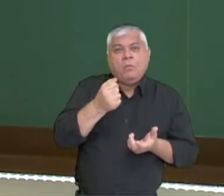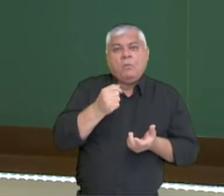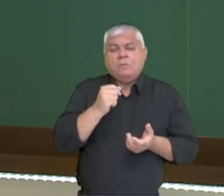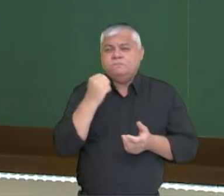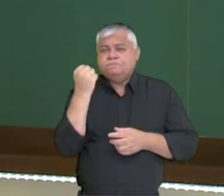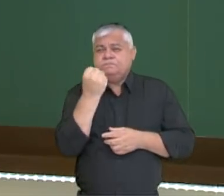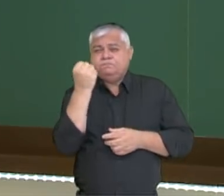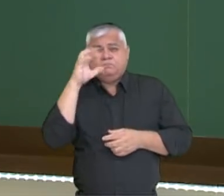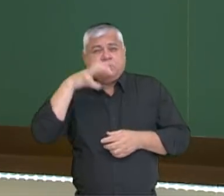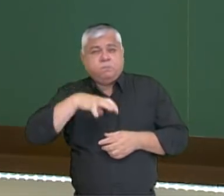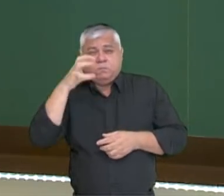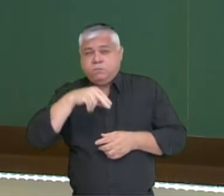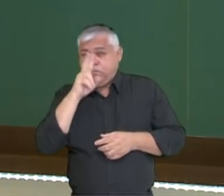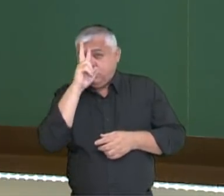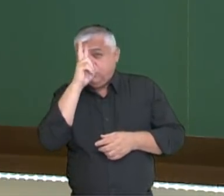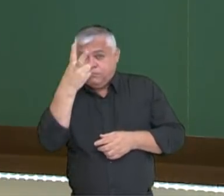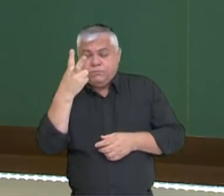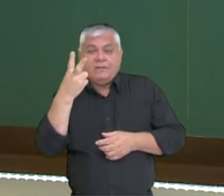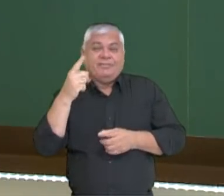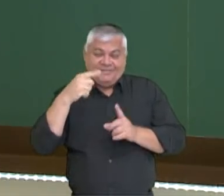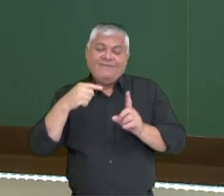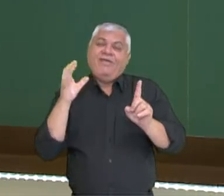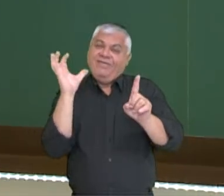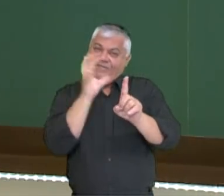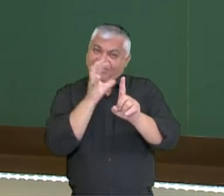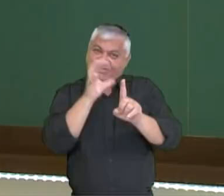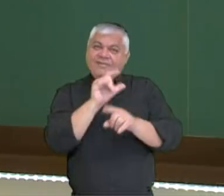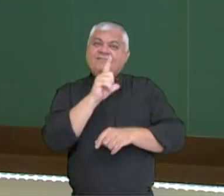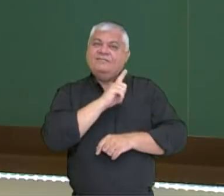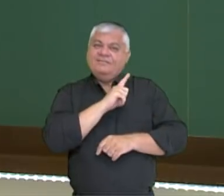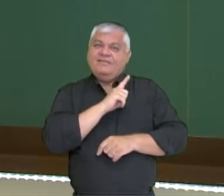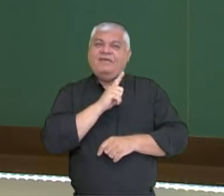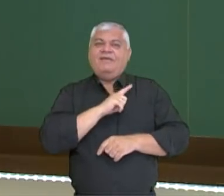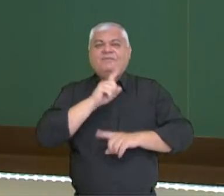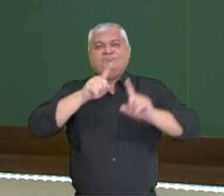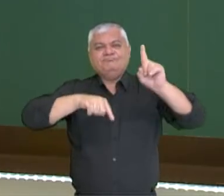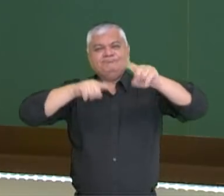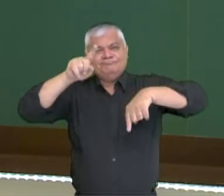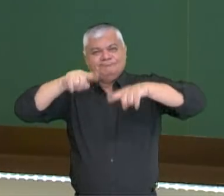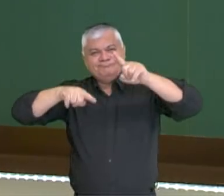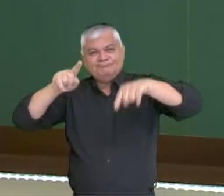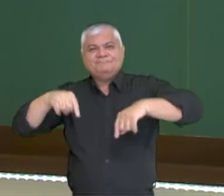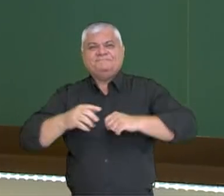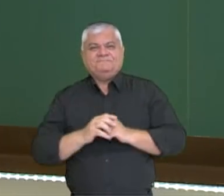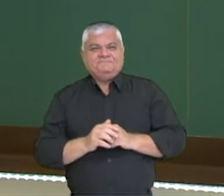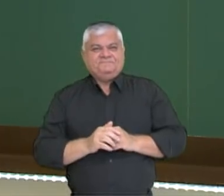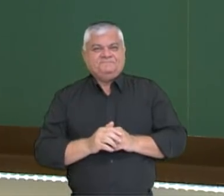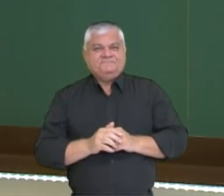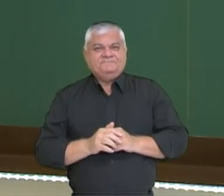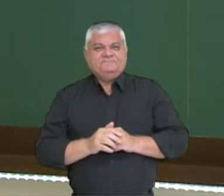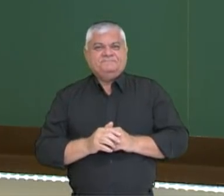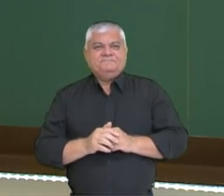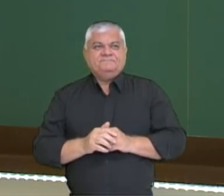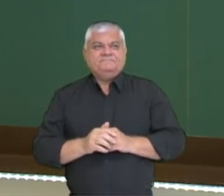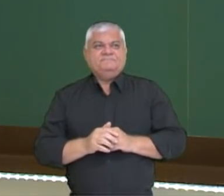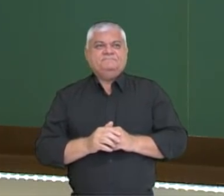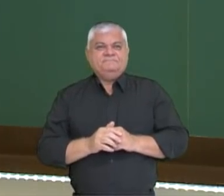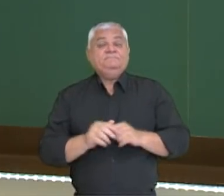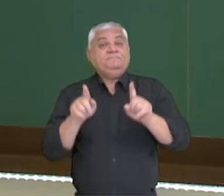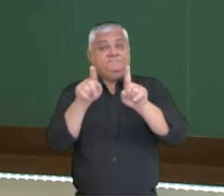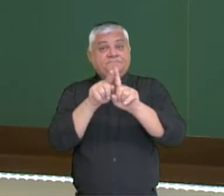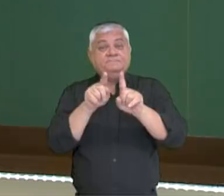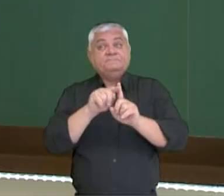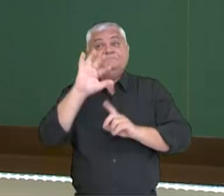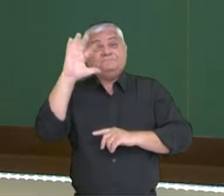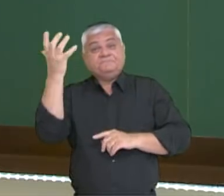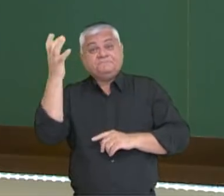nós estamos falando, dos fatores, que são essas condições que interferem nos elementos, né? E nos climas,